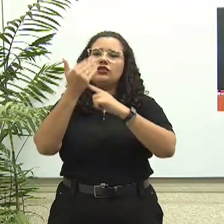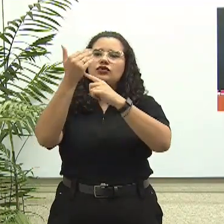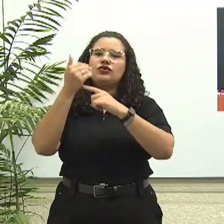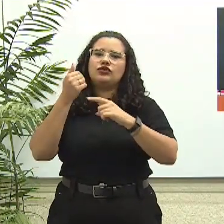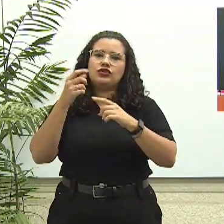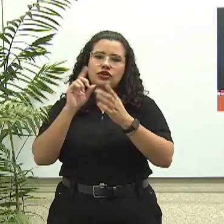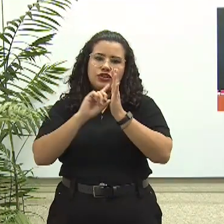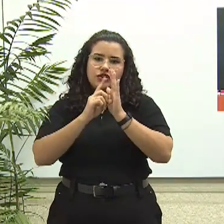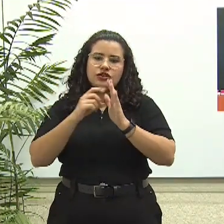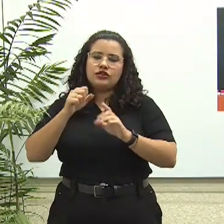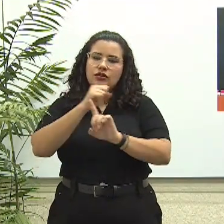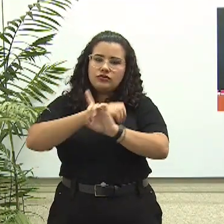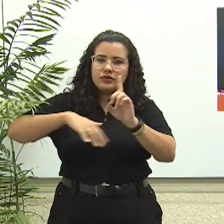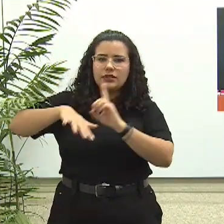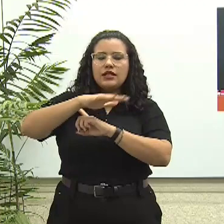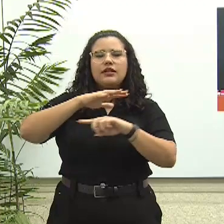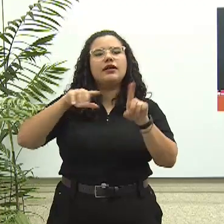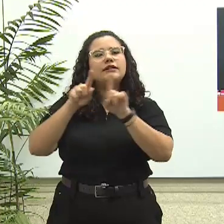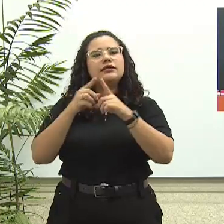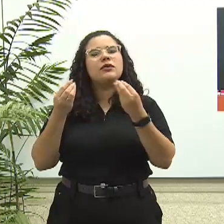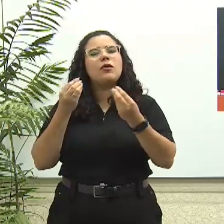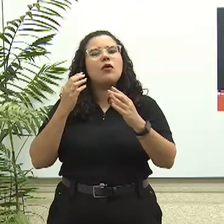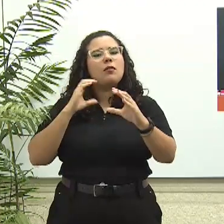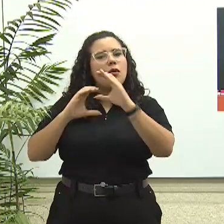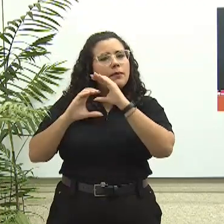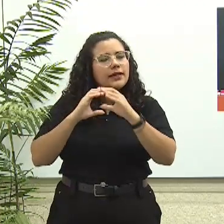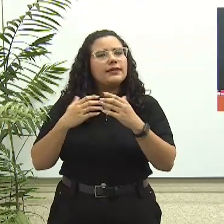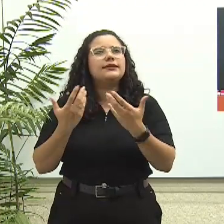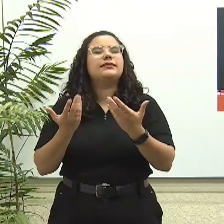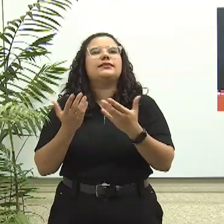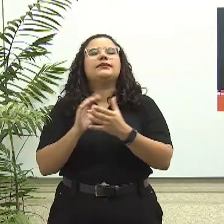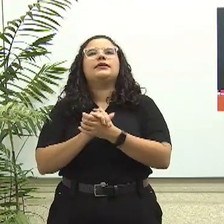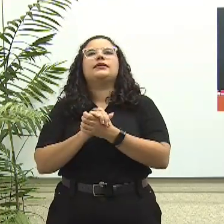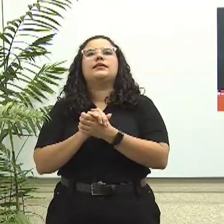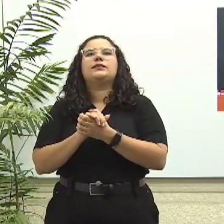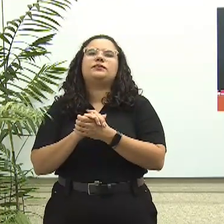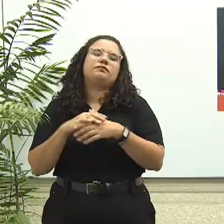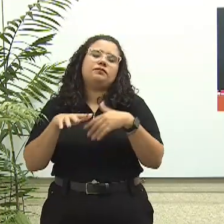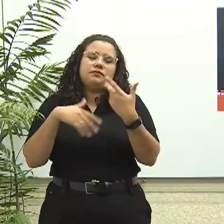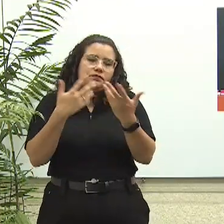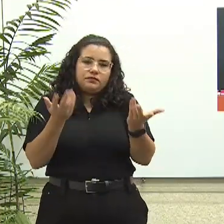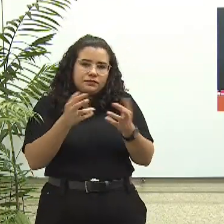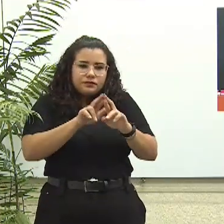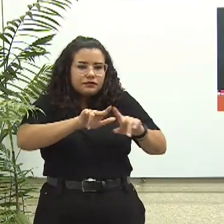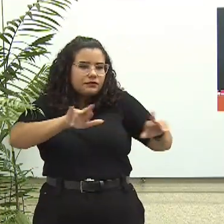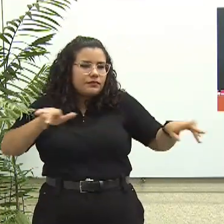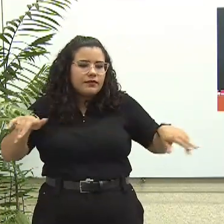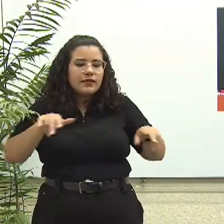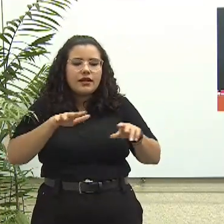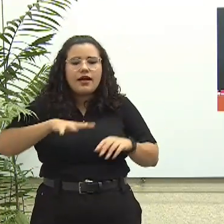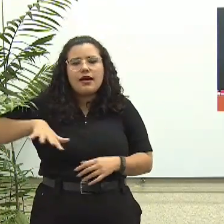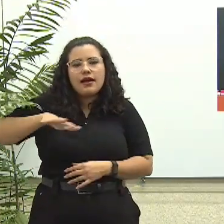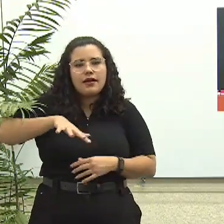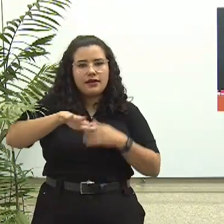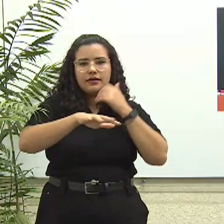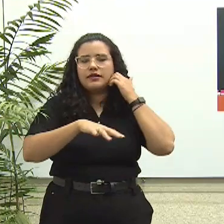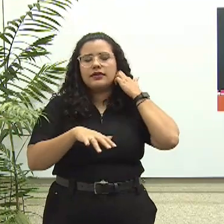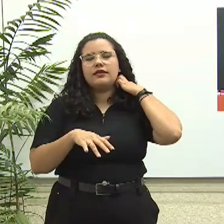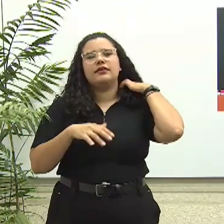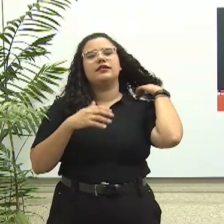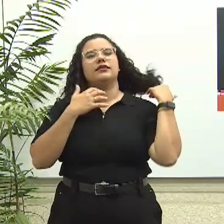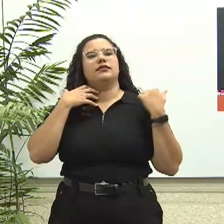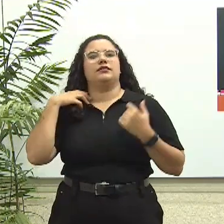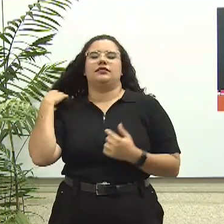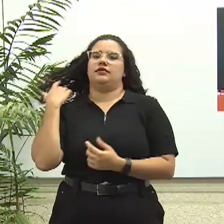digitais na sociedade mas também paraa comunicação ou ou eh e enfim paraas diversas áreas né então há vários subram desse